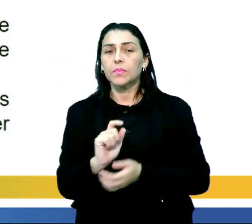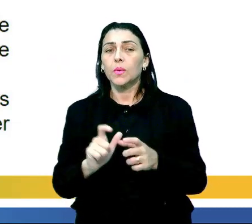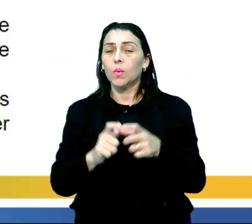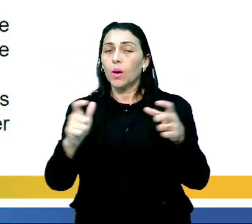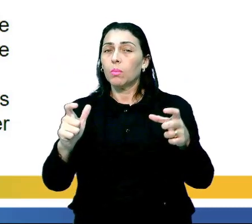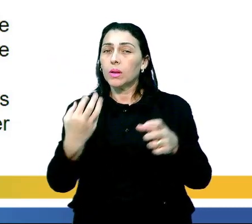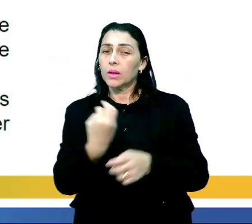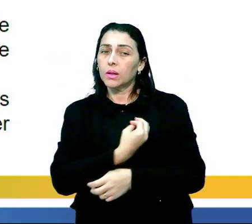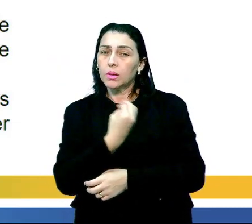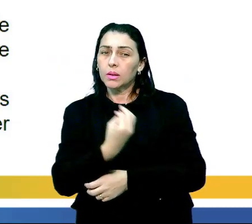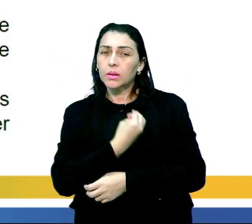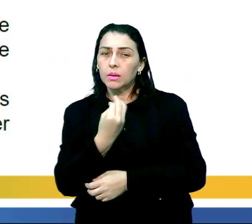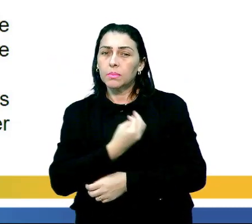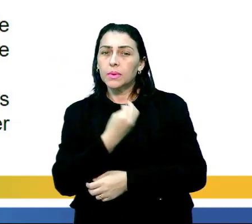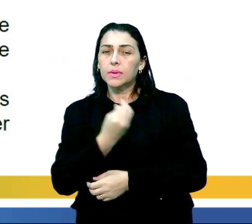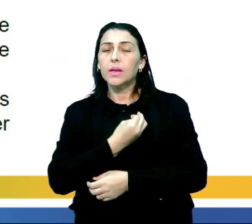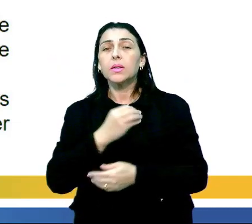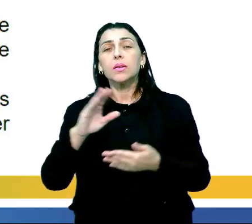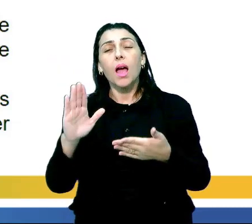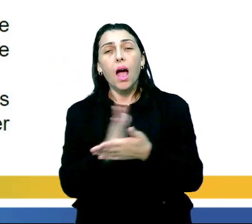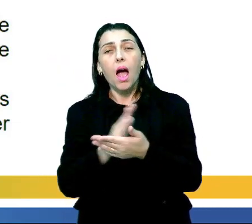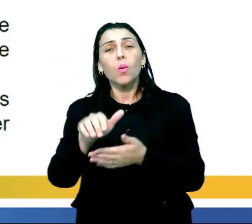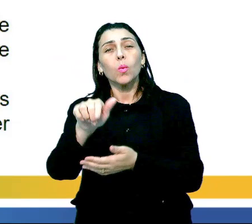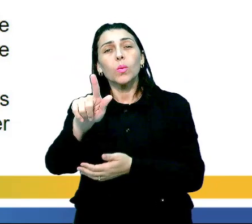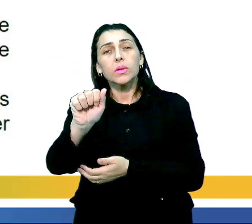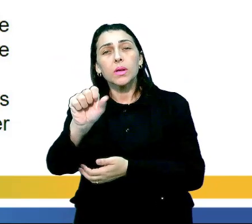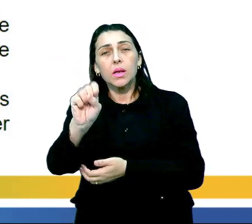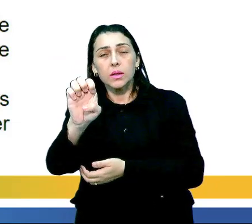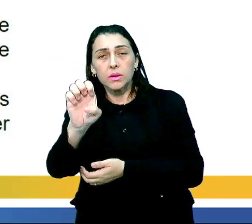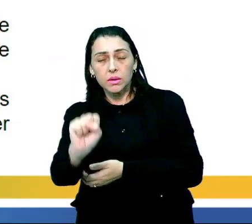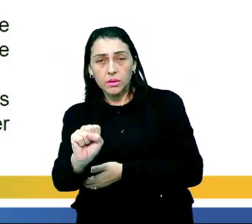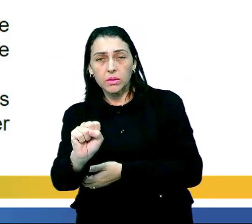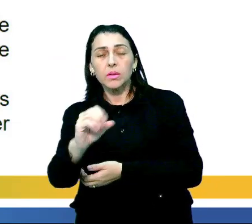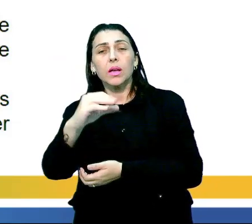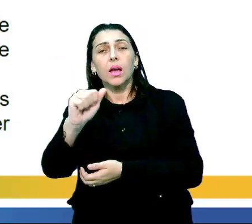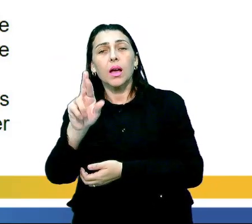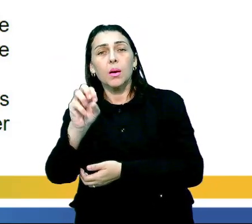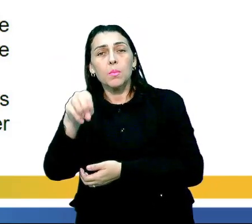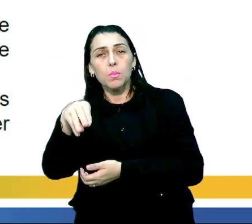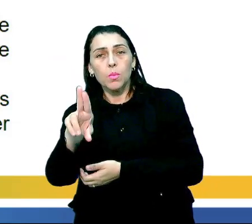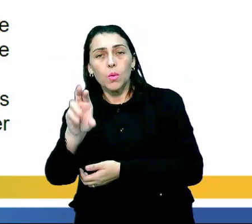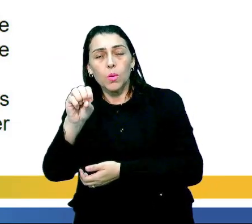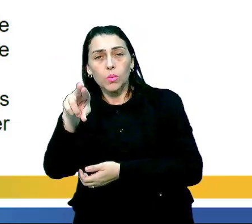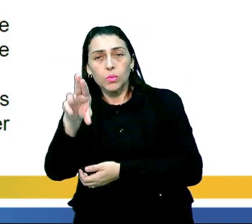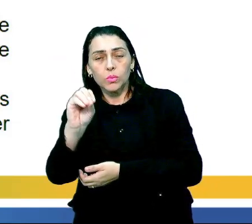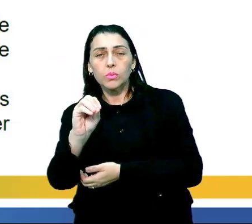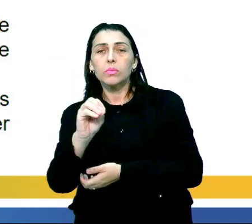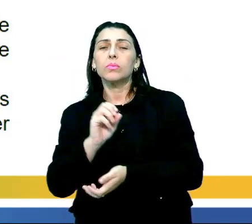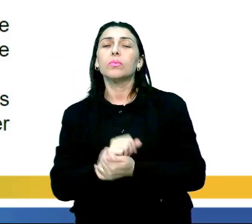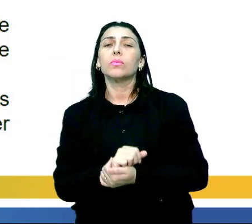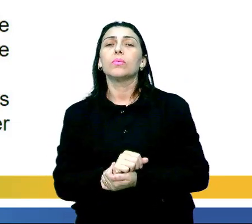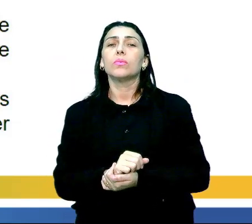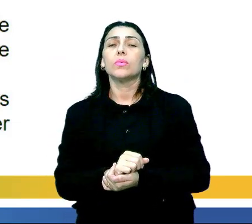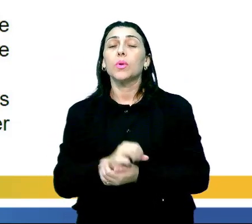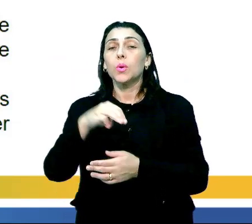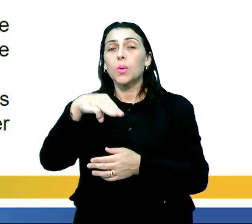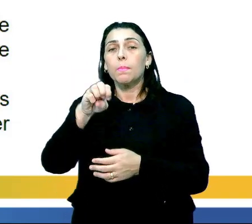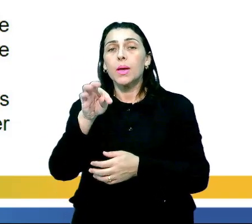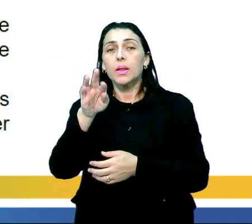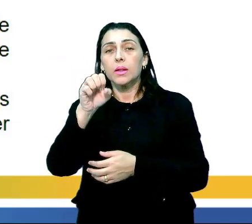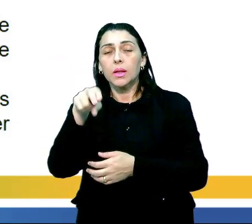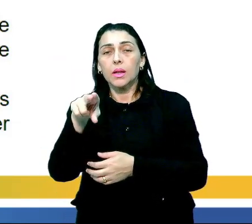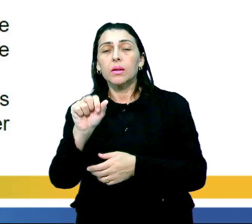pessoal? O aumento da presença de certos gases, como o carbono, e o metano,